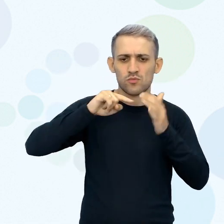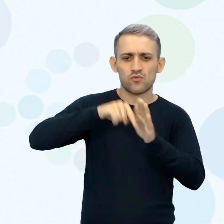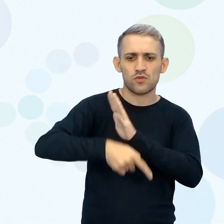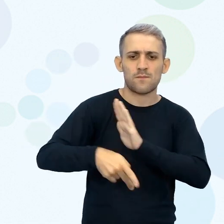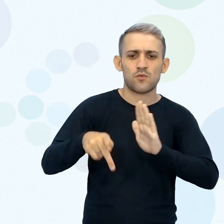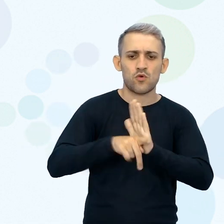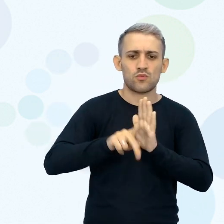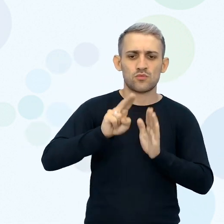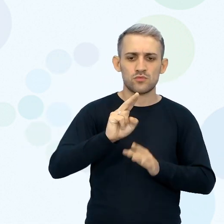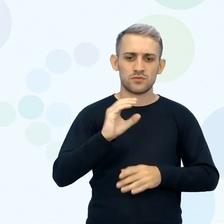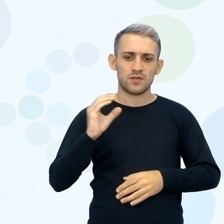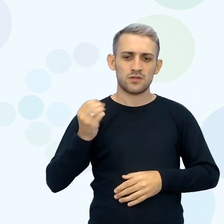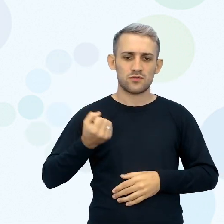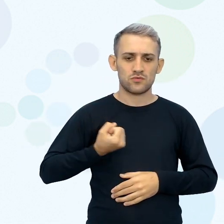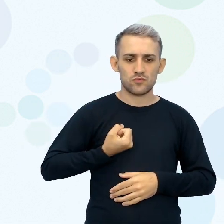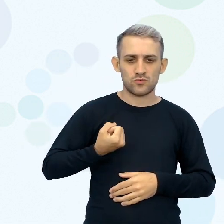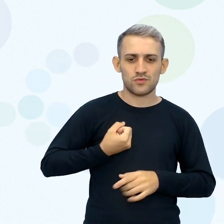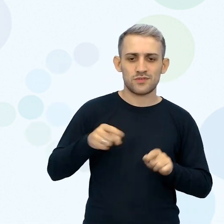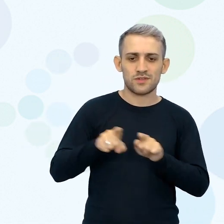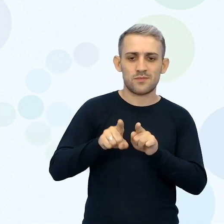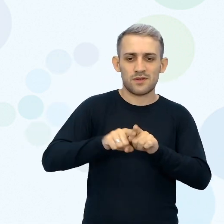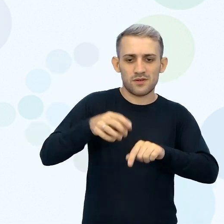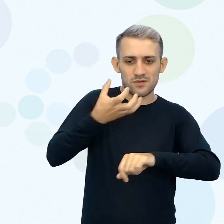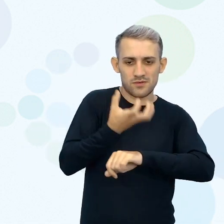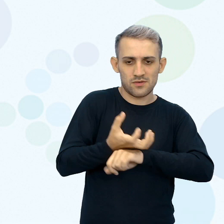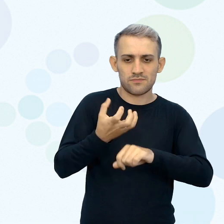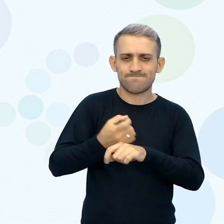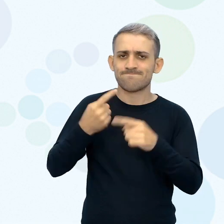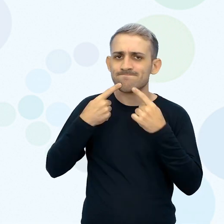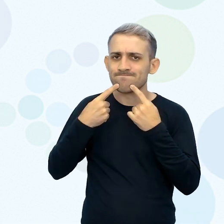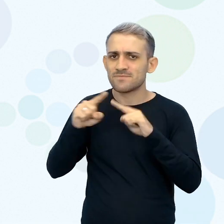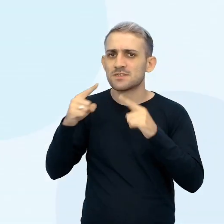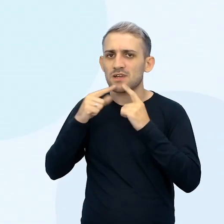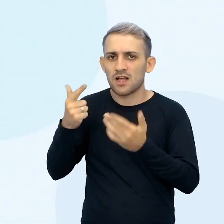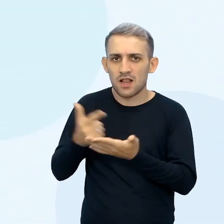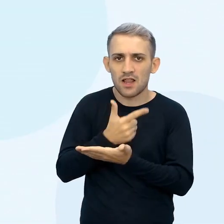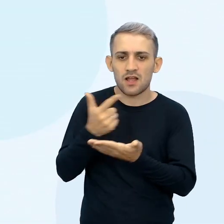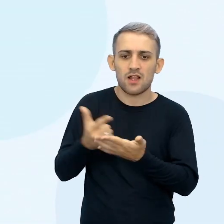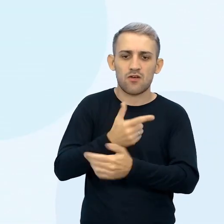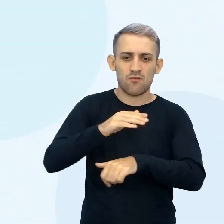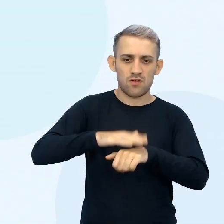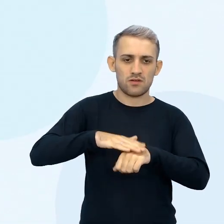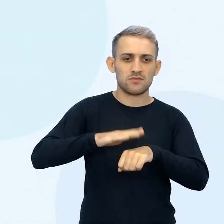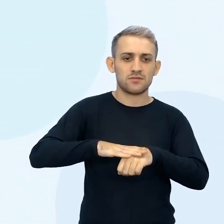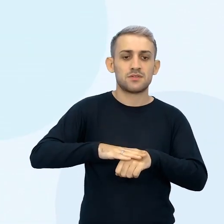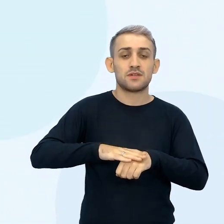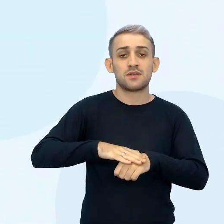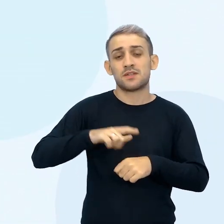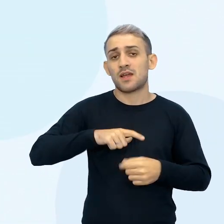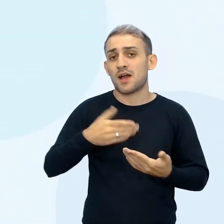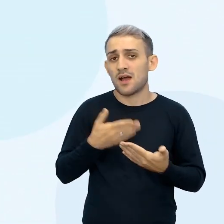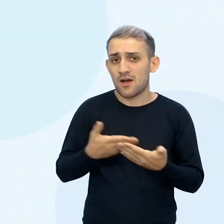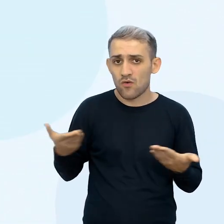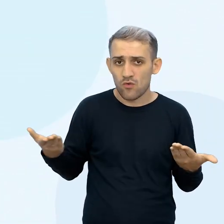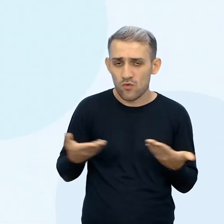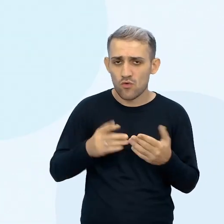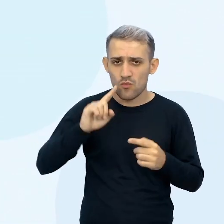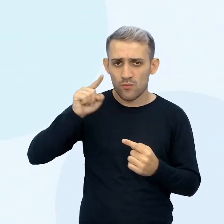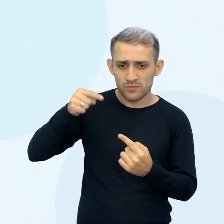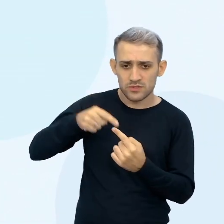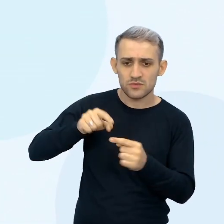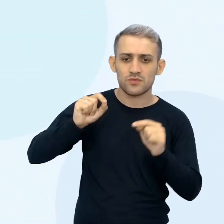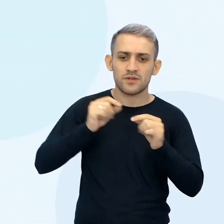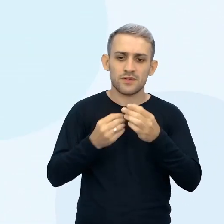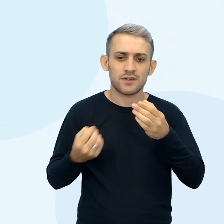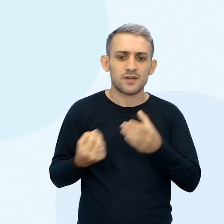unidade curricular e do componente que é o Crítica e Literatura em Ação. Nesta aula, o objetivo é o seguinte: